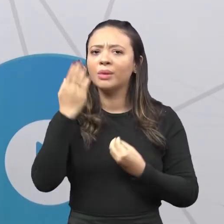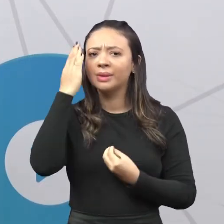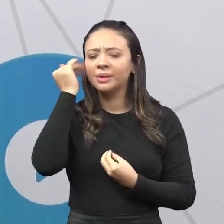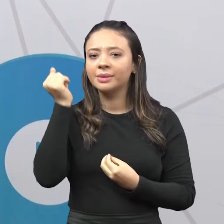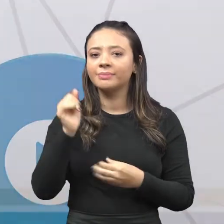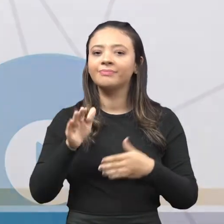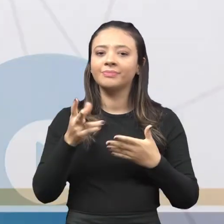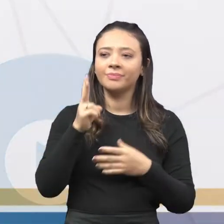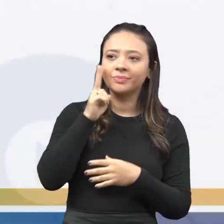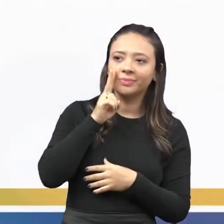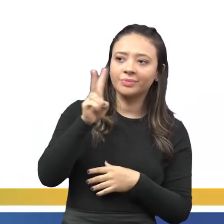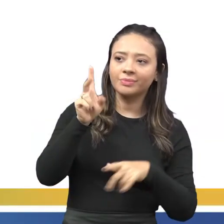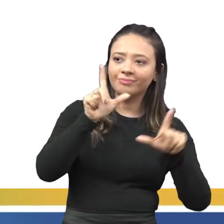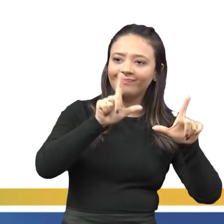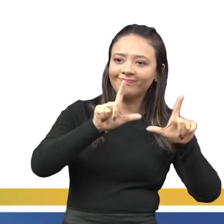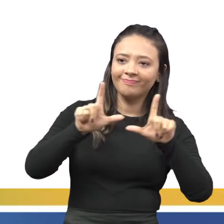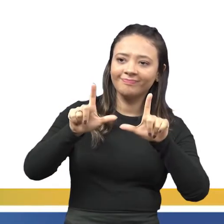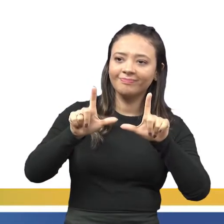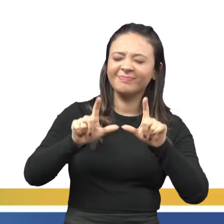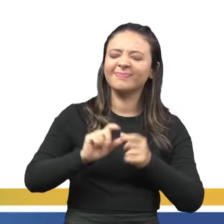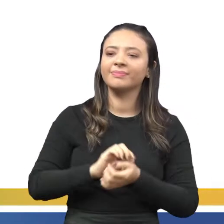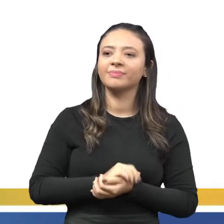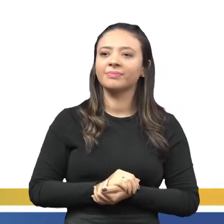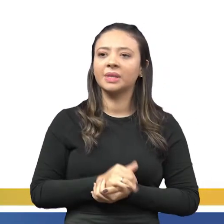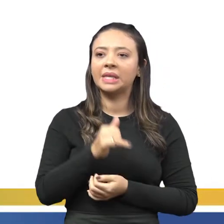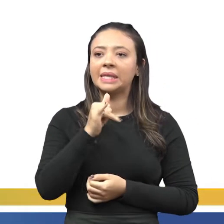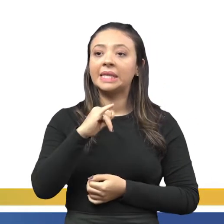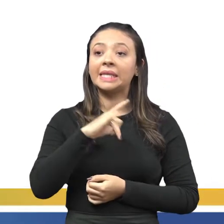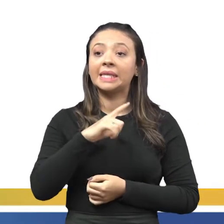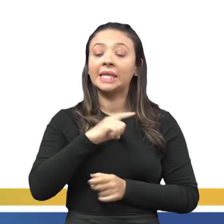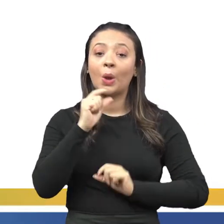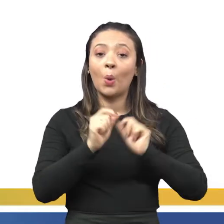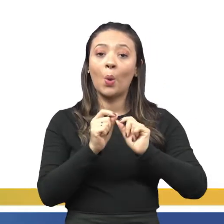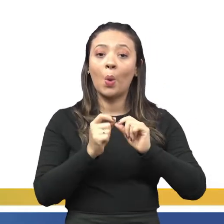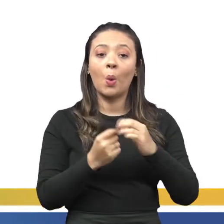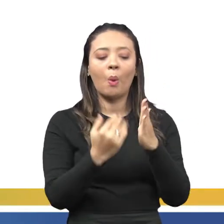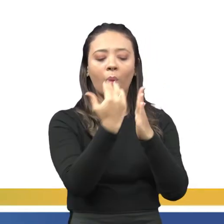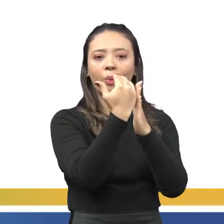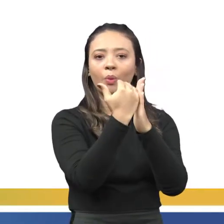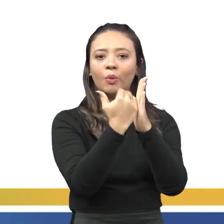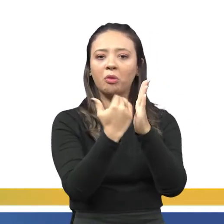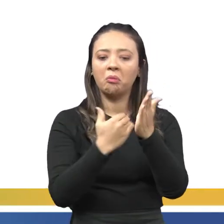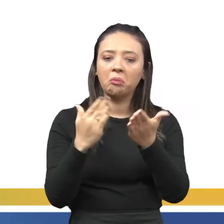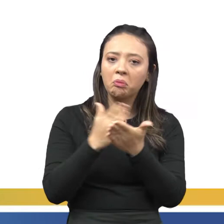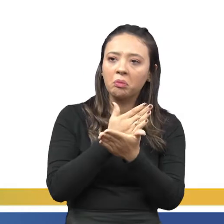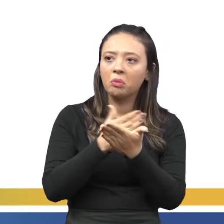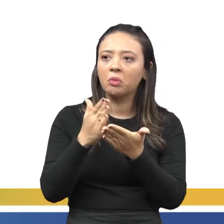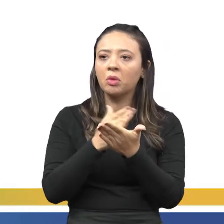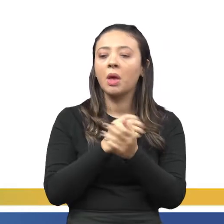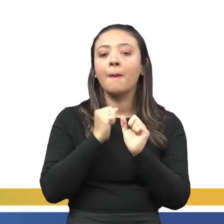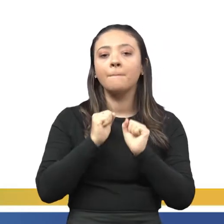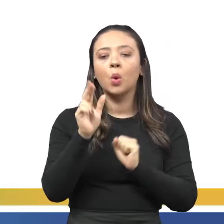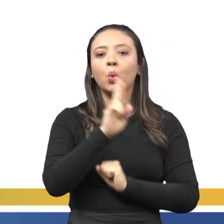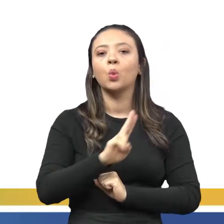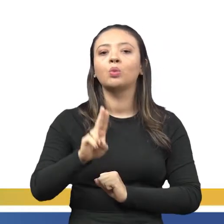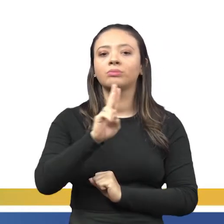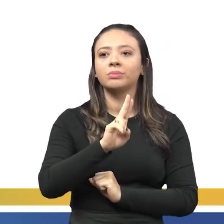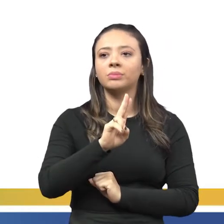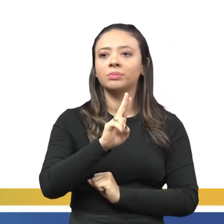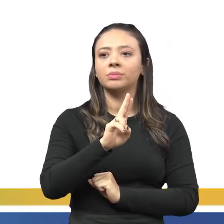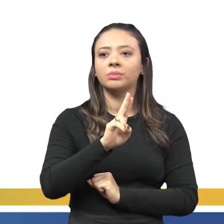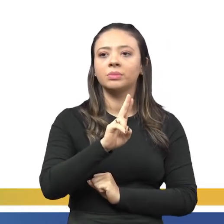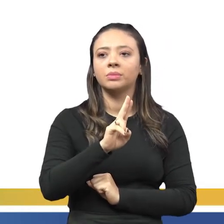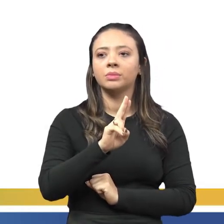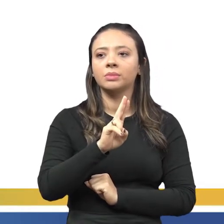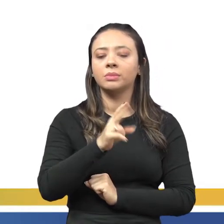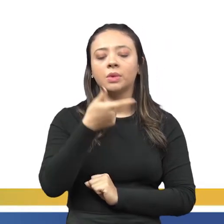Bem, observem comigo aí no quadro que vocês têm uma lista com alguns desses quantificadores que nós podemos usar